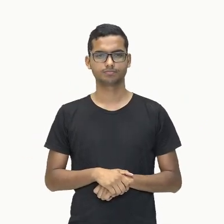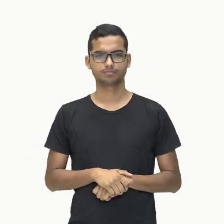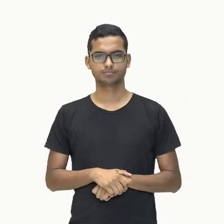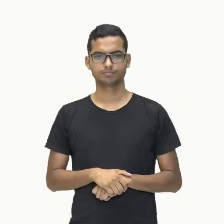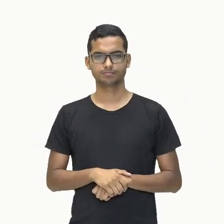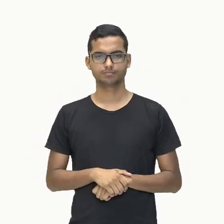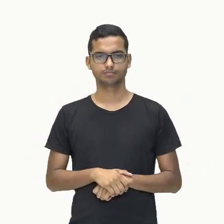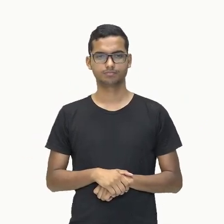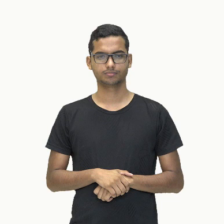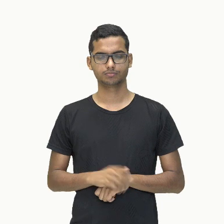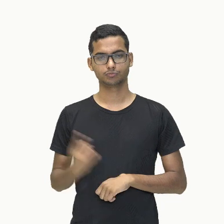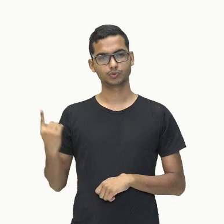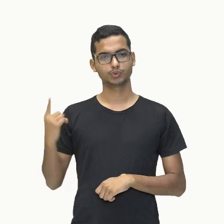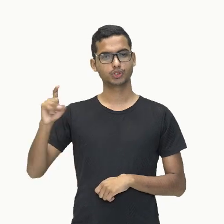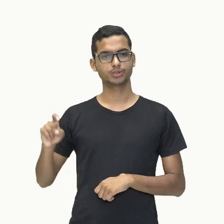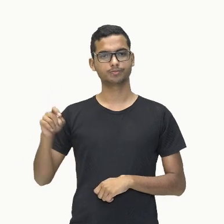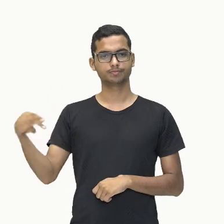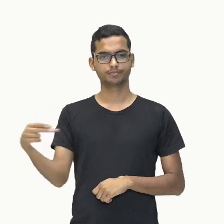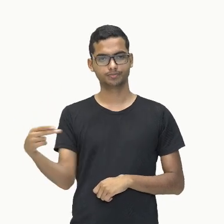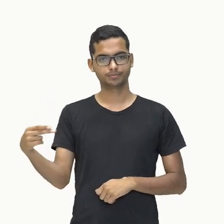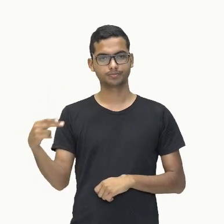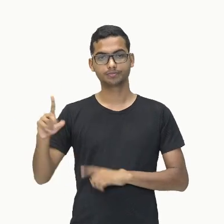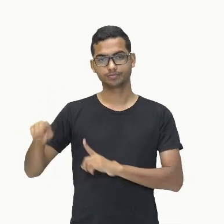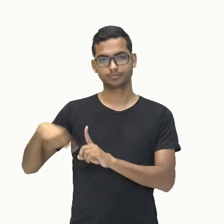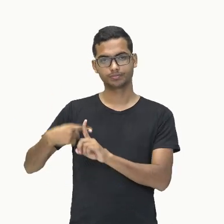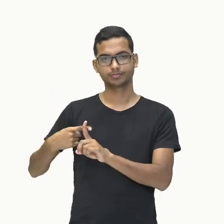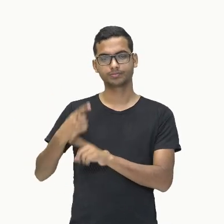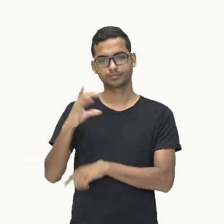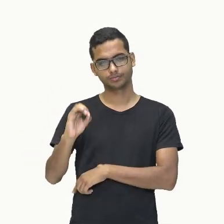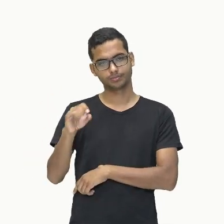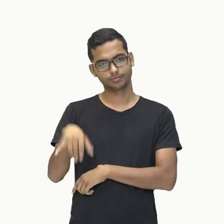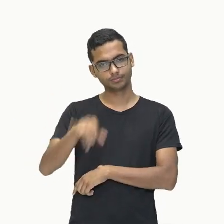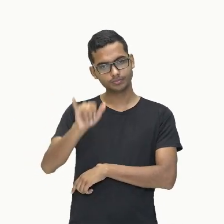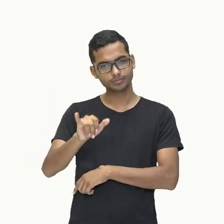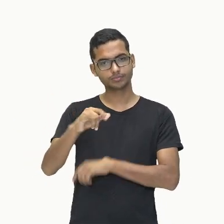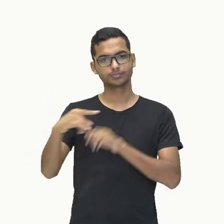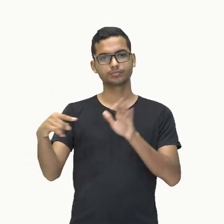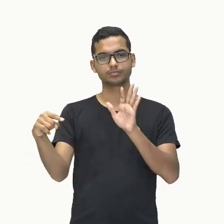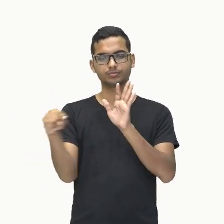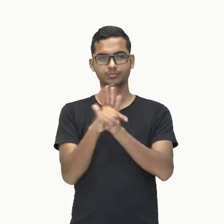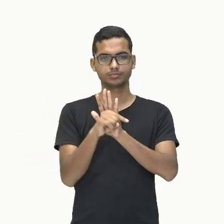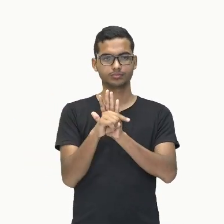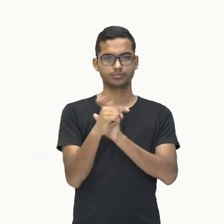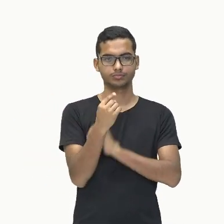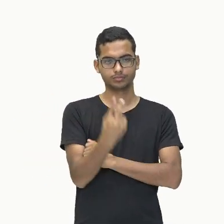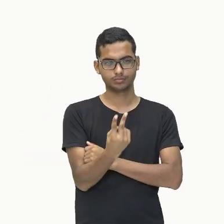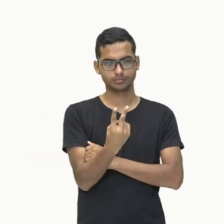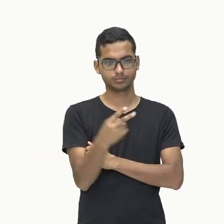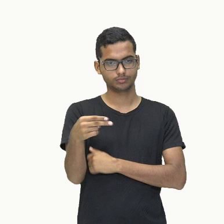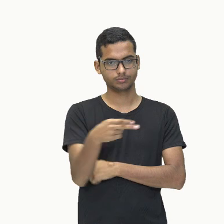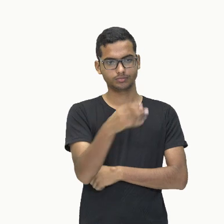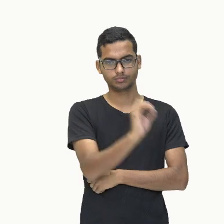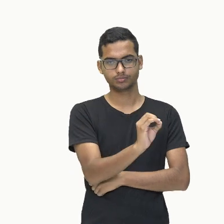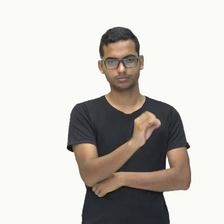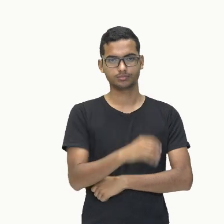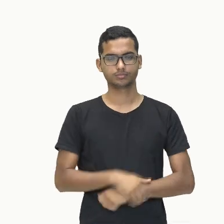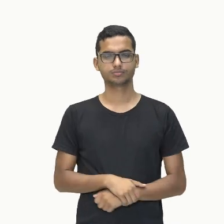1x mais 0y menos 2 igual a 0, tá? Que é